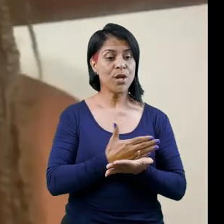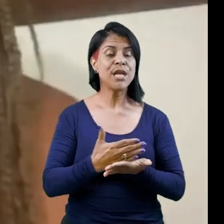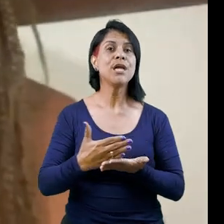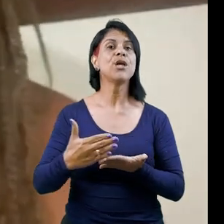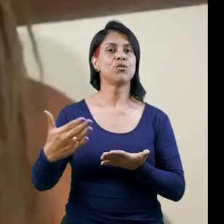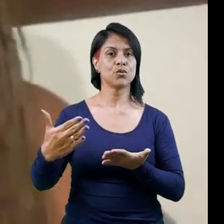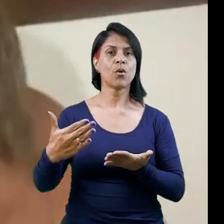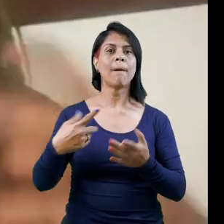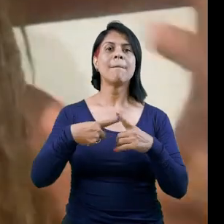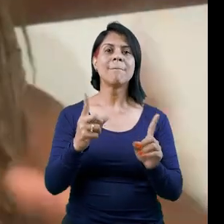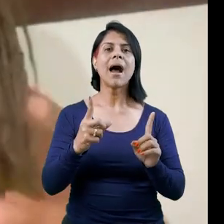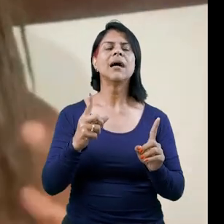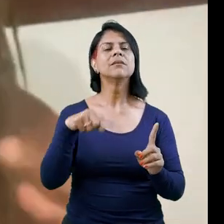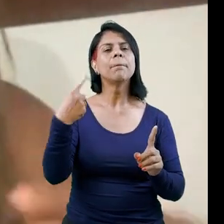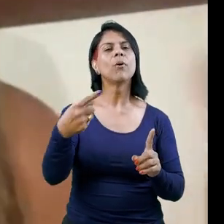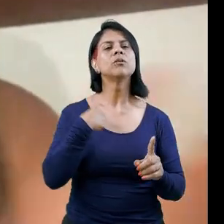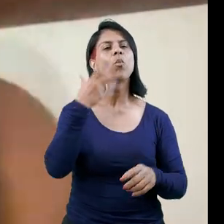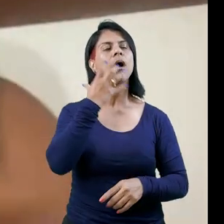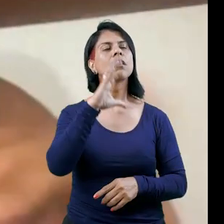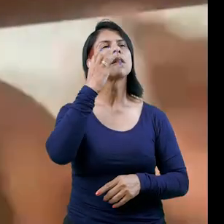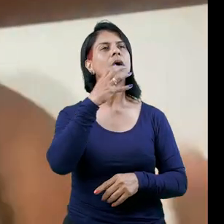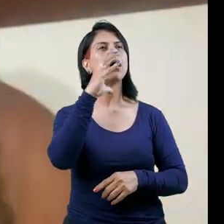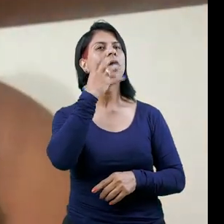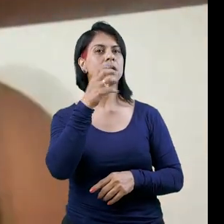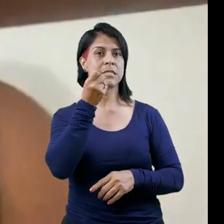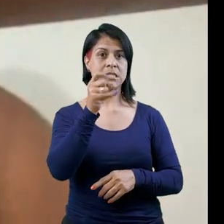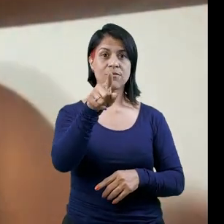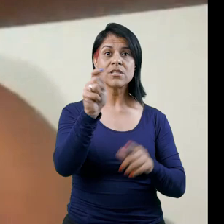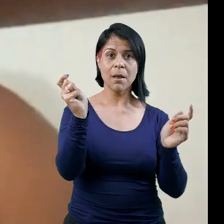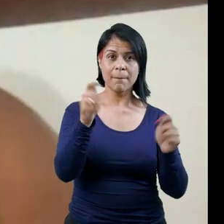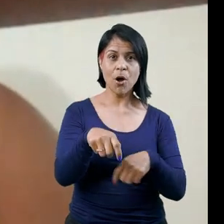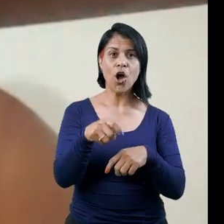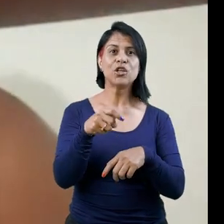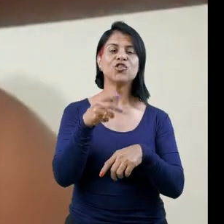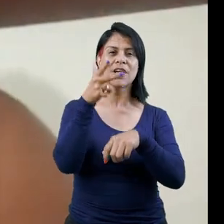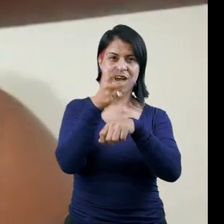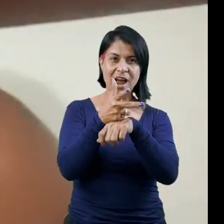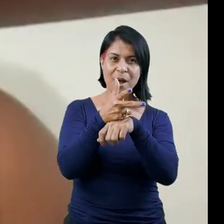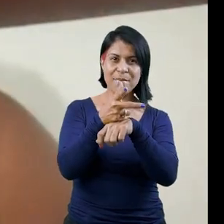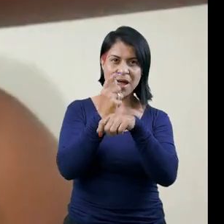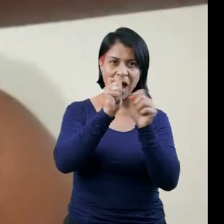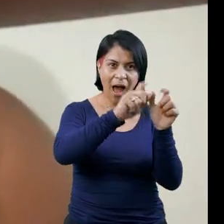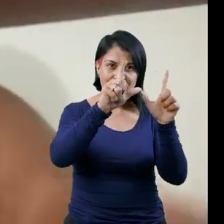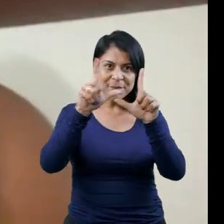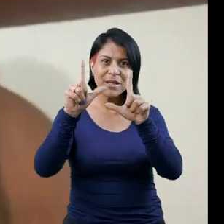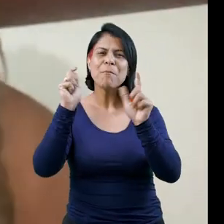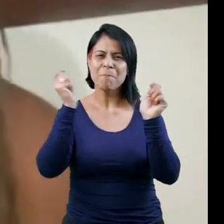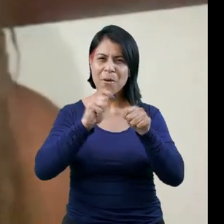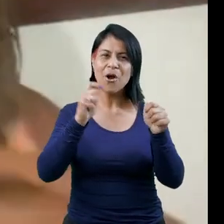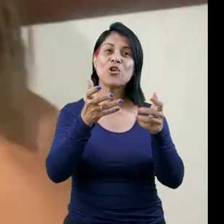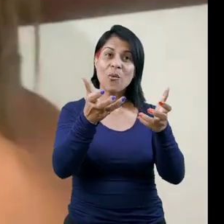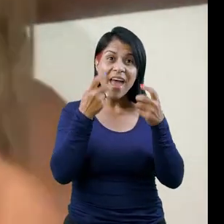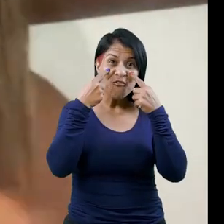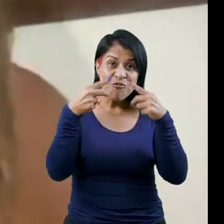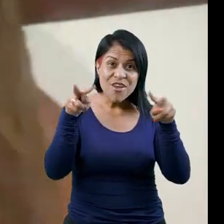no início, e à medida que eu fui cantando, e quem puder também ligar a câmera, mostrar beleza, eu gosto de ver cara, tá? Eu gosto de ver cara,